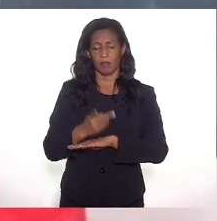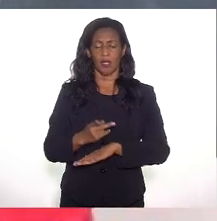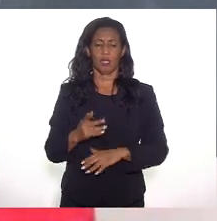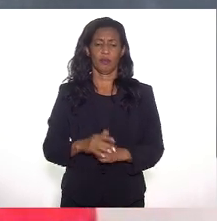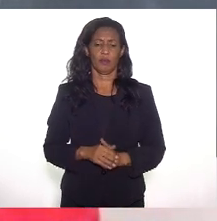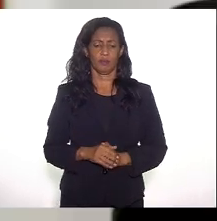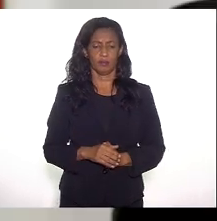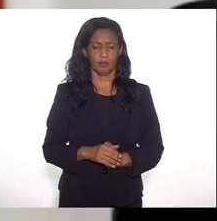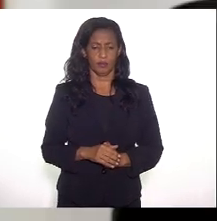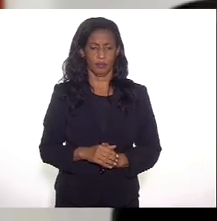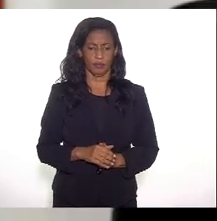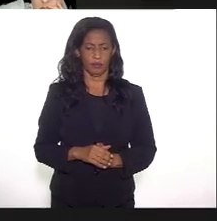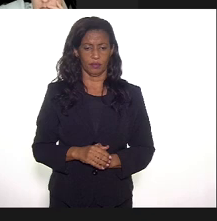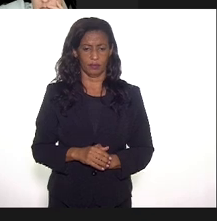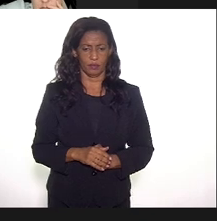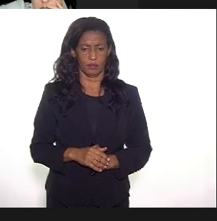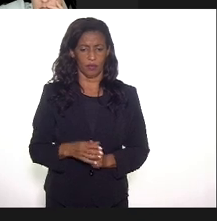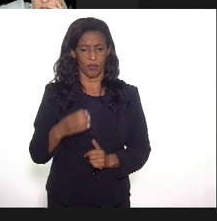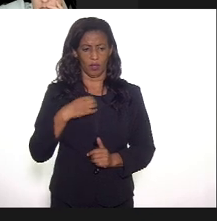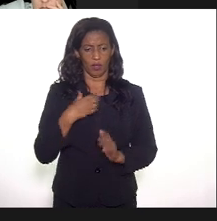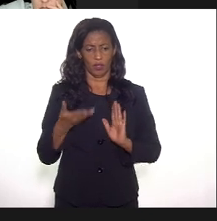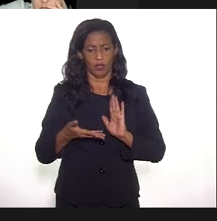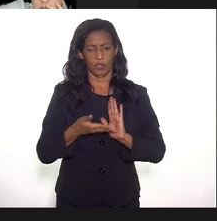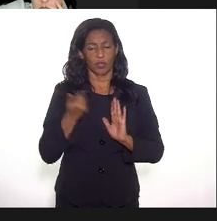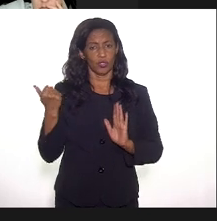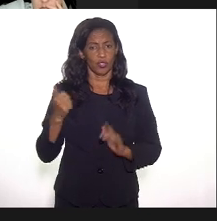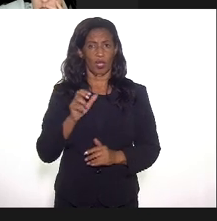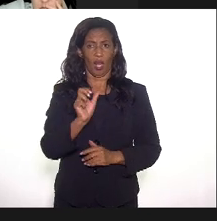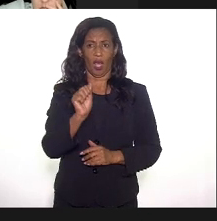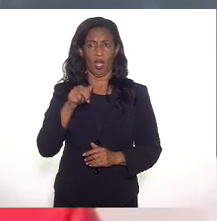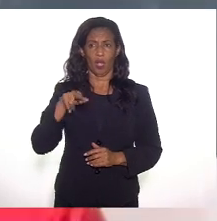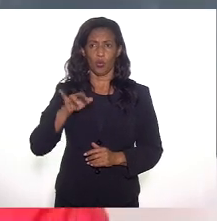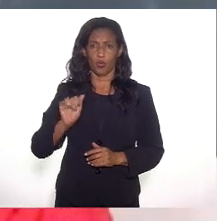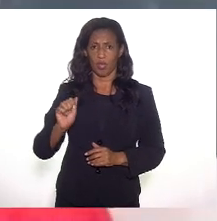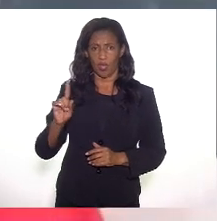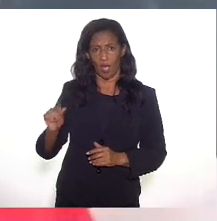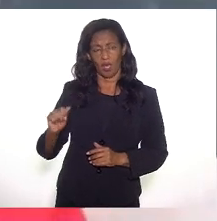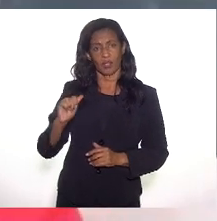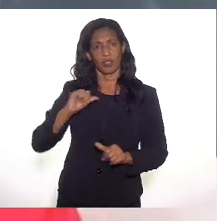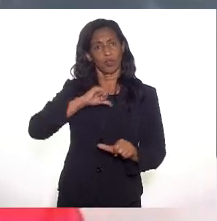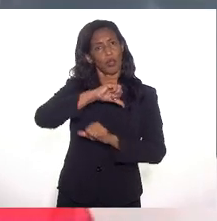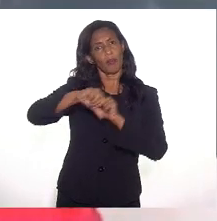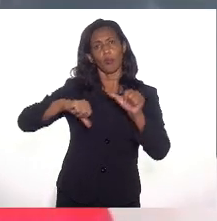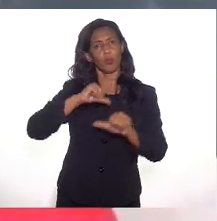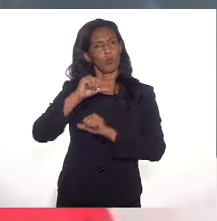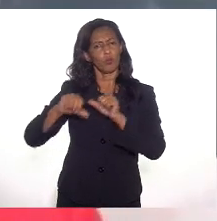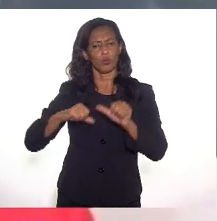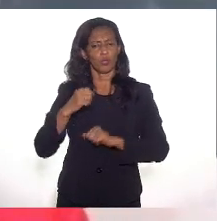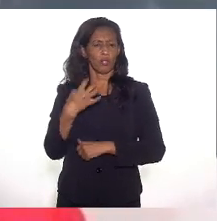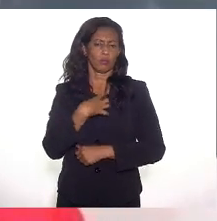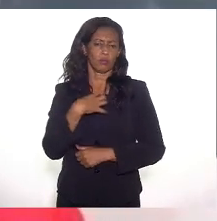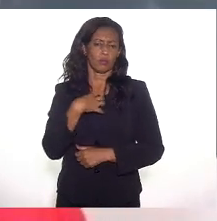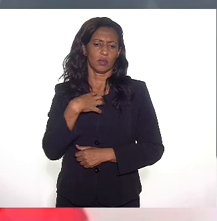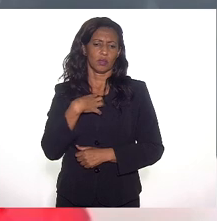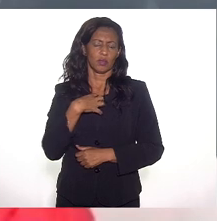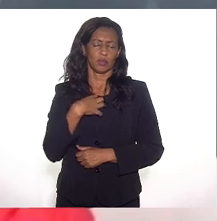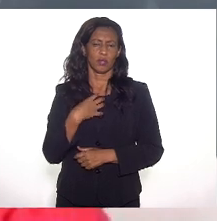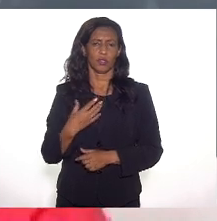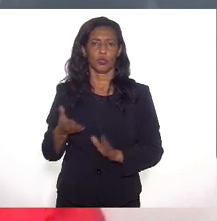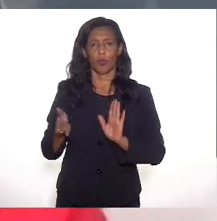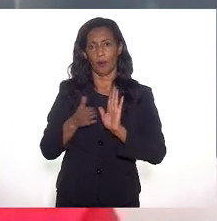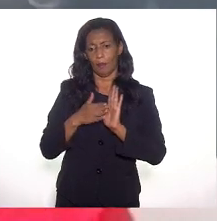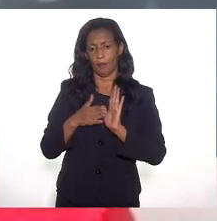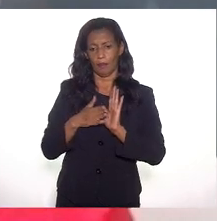Então, o sentido de retirar a anualidade era para diversificar mesmo como ele já vinha sendo feito na